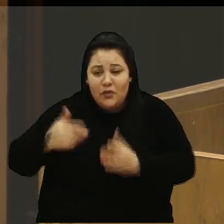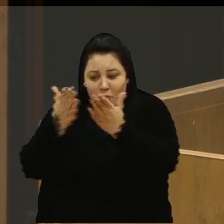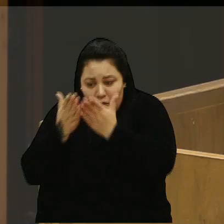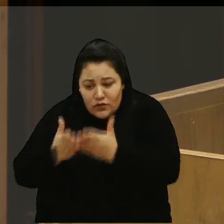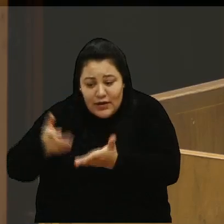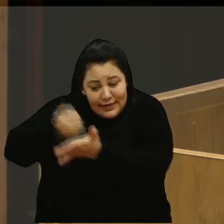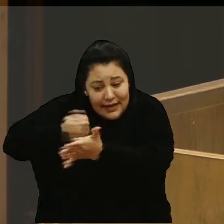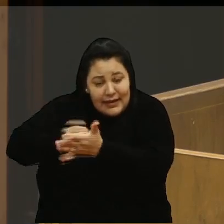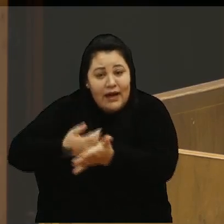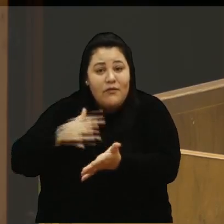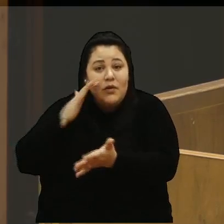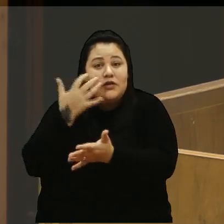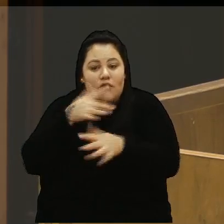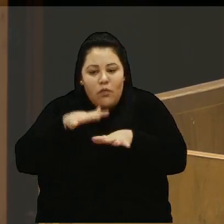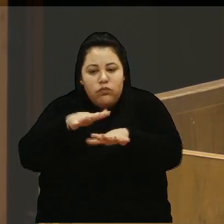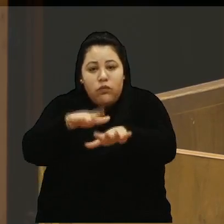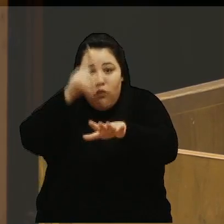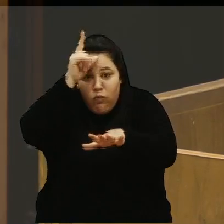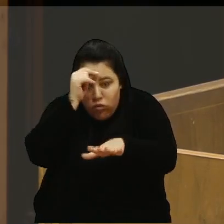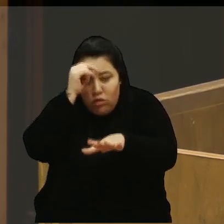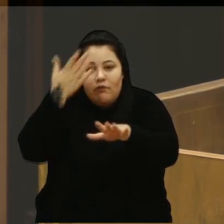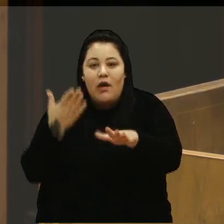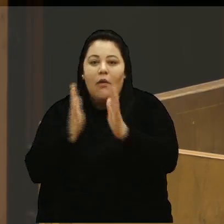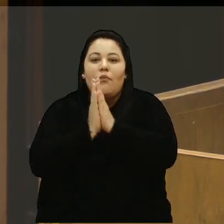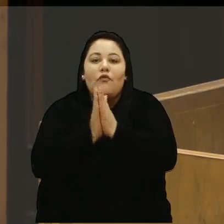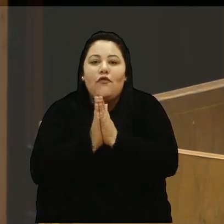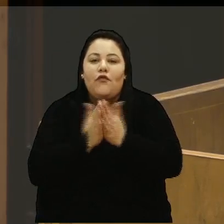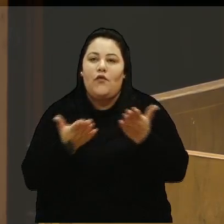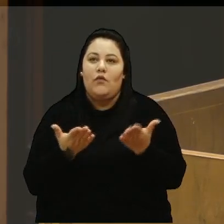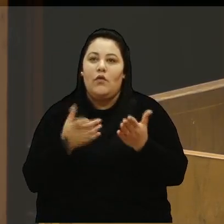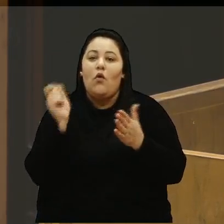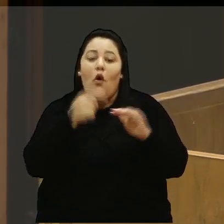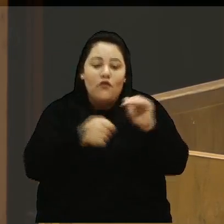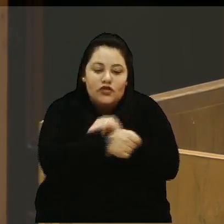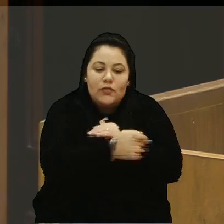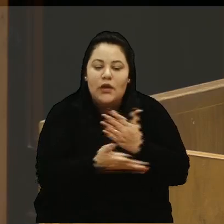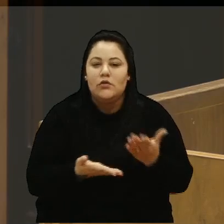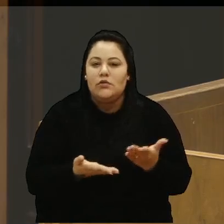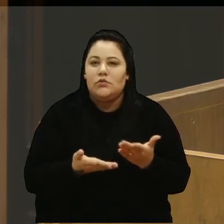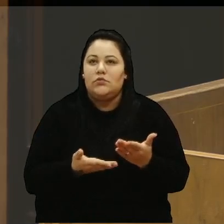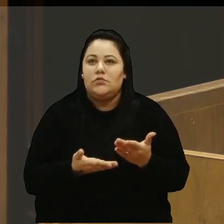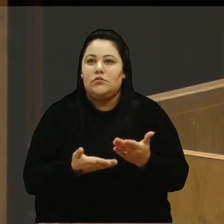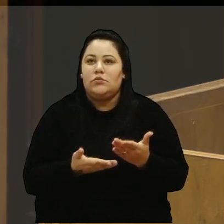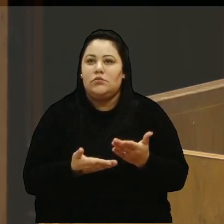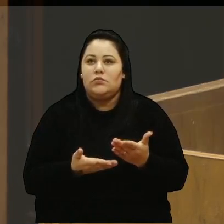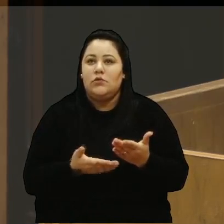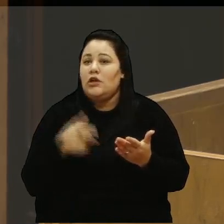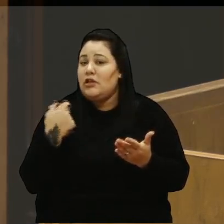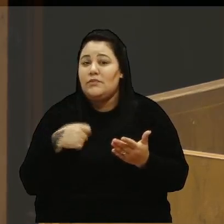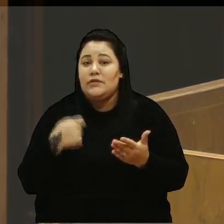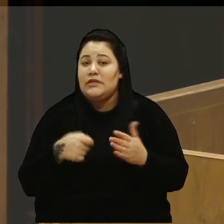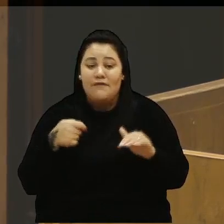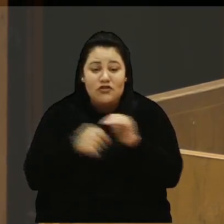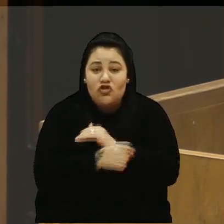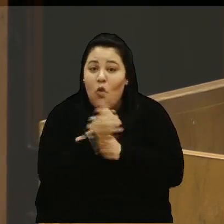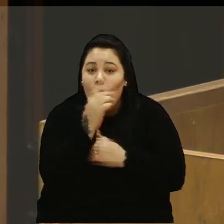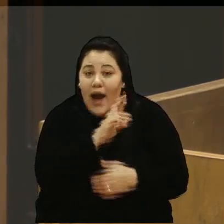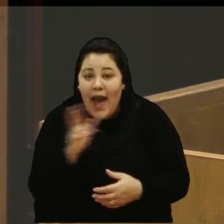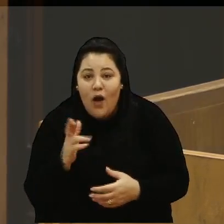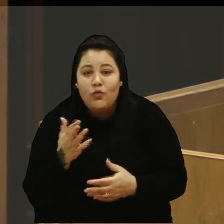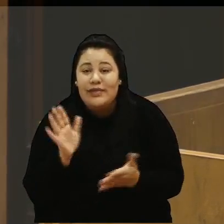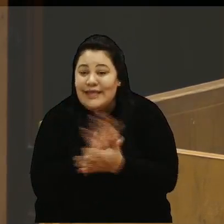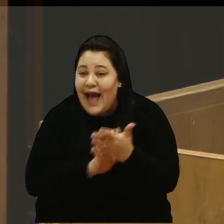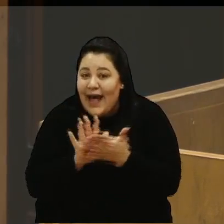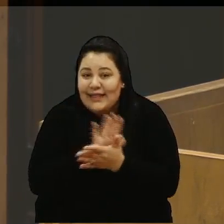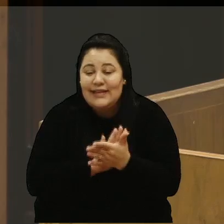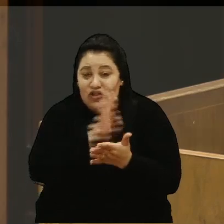medida, vamos resolver aquele trânsito lá, por favor. Qual o investimento? Eu acho que não precisa investir R$1 sequer. R$1.